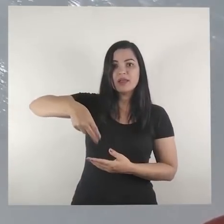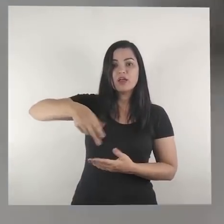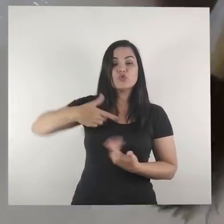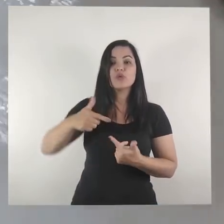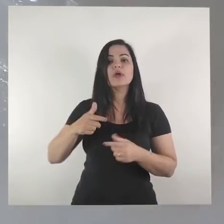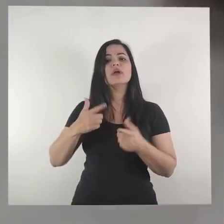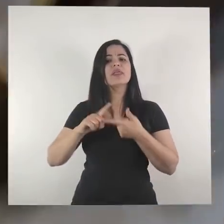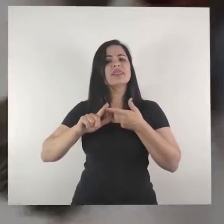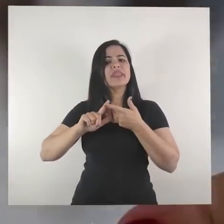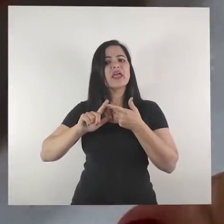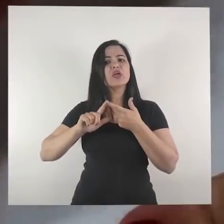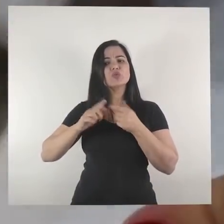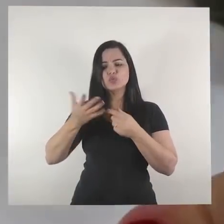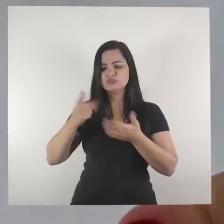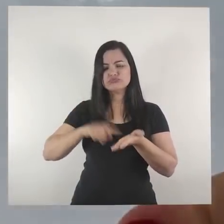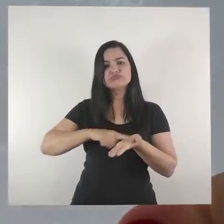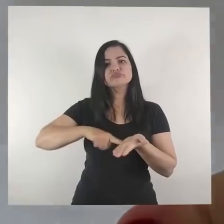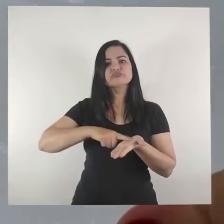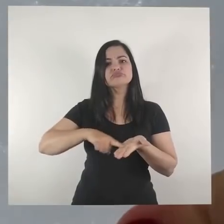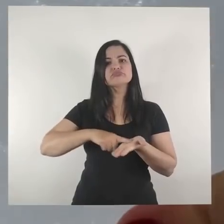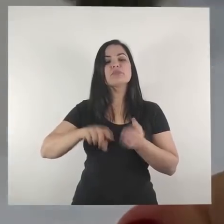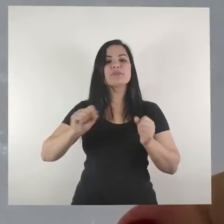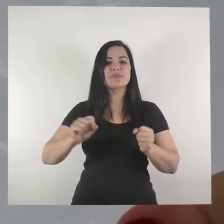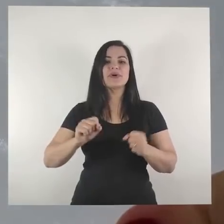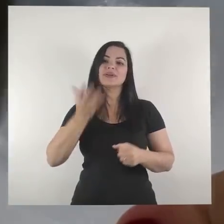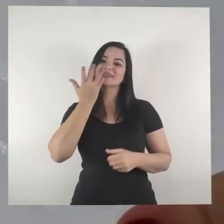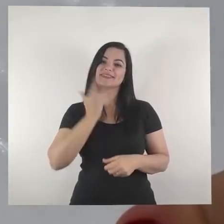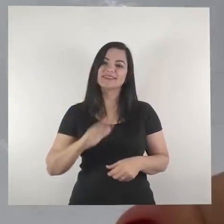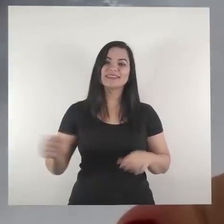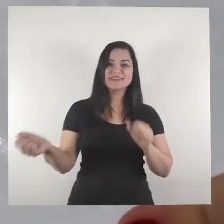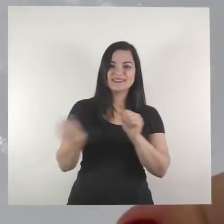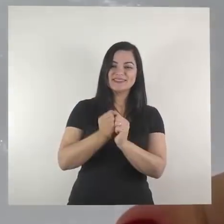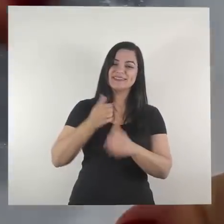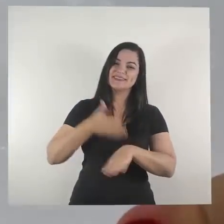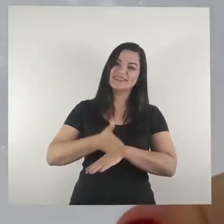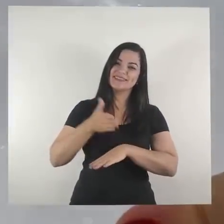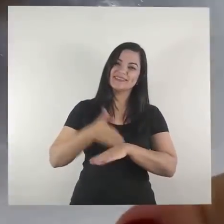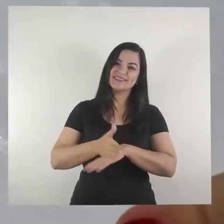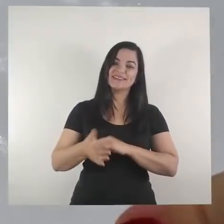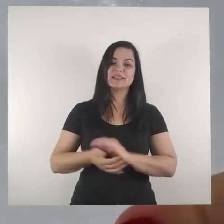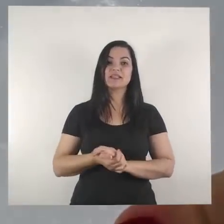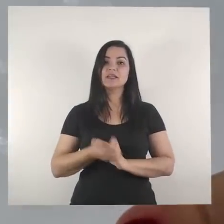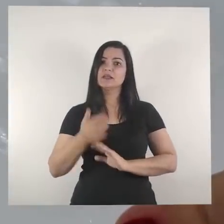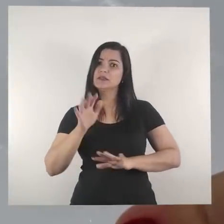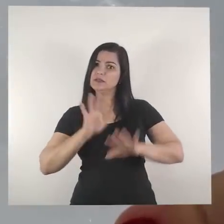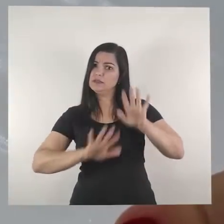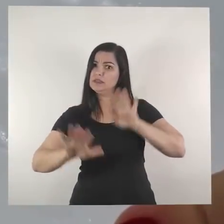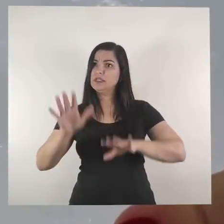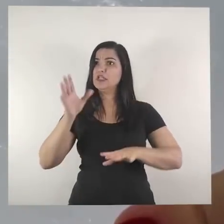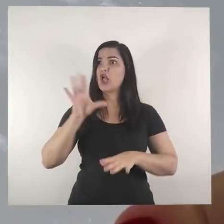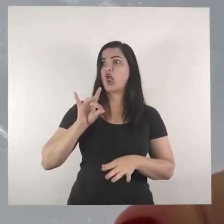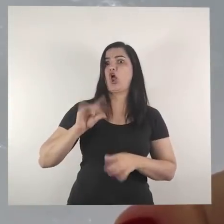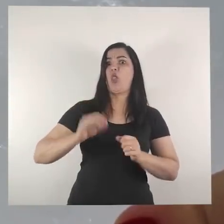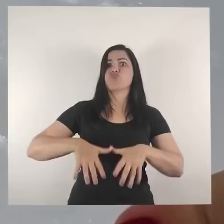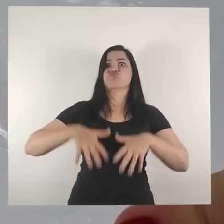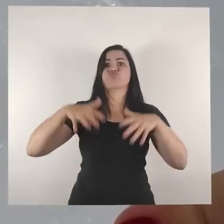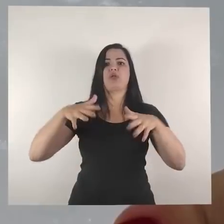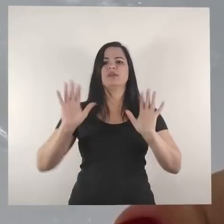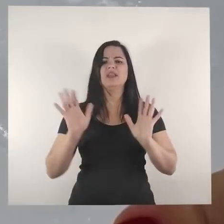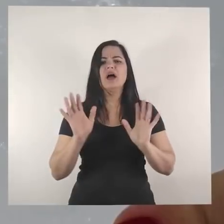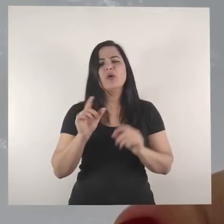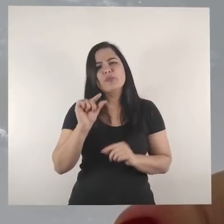dedinho. Aí, a criança pode participar também. Não coloca muita cola, né? Porque senão, o